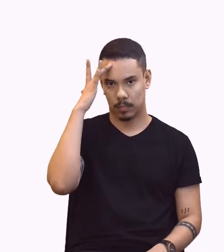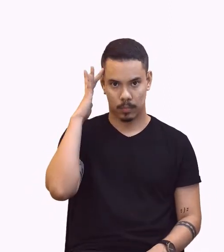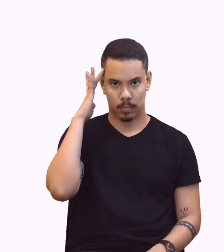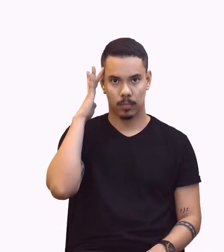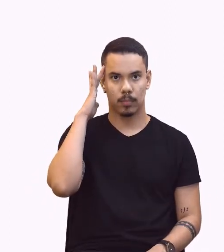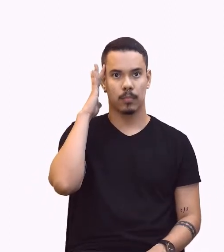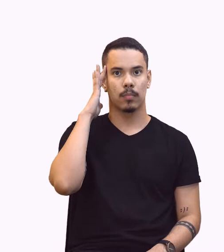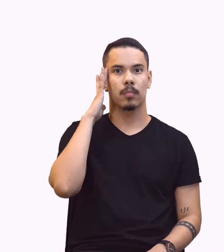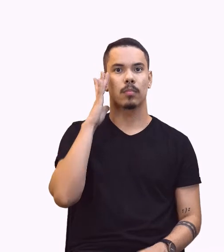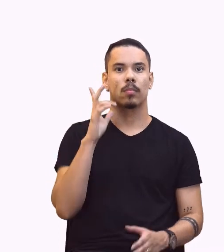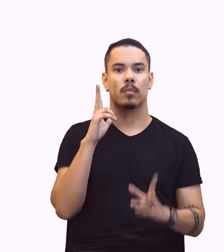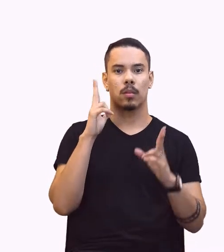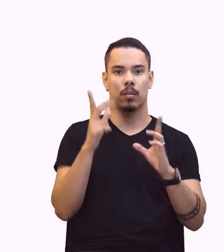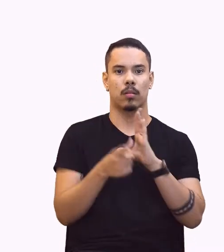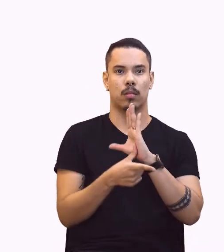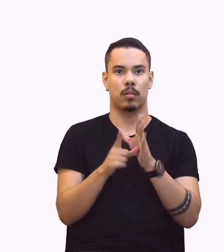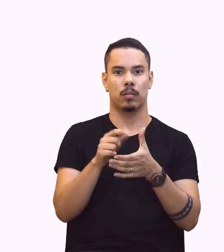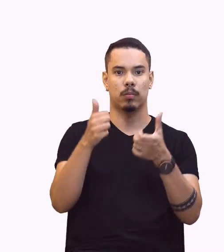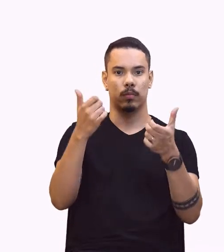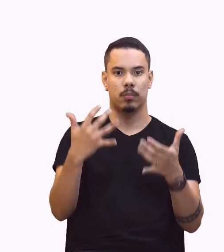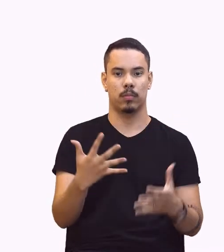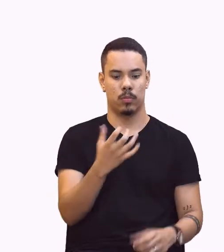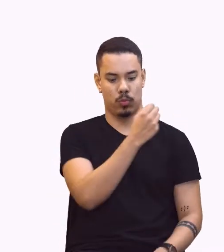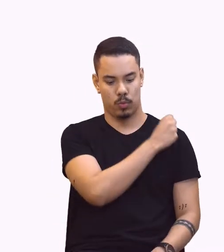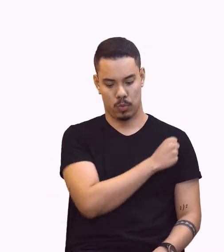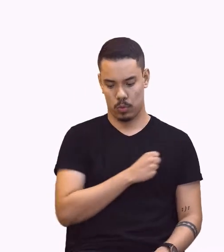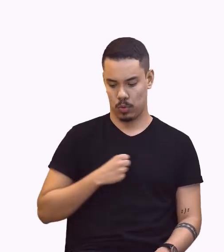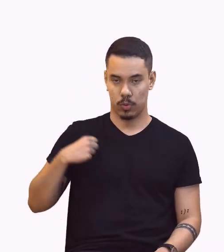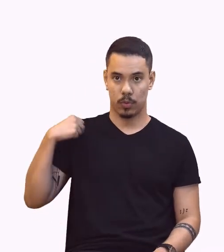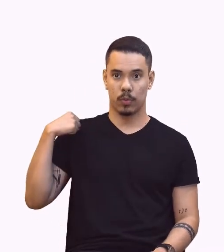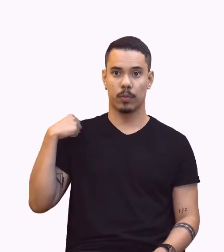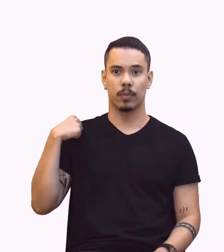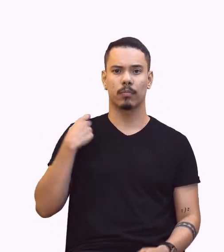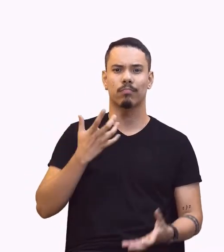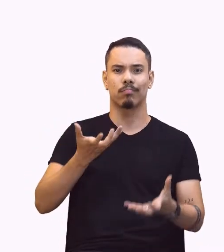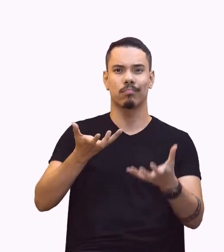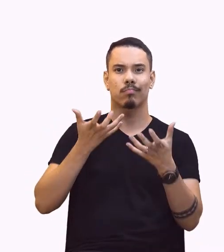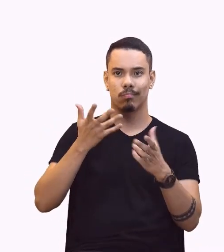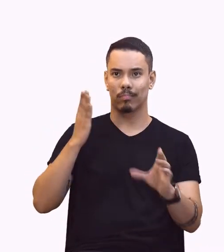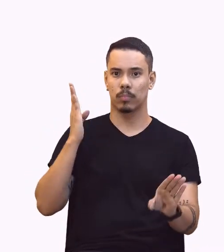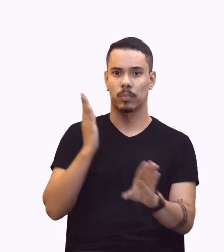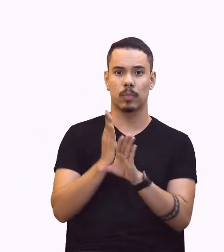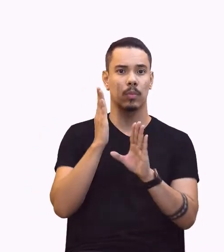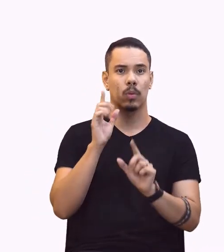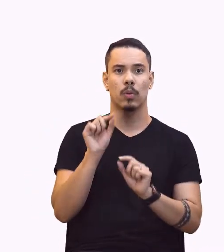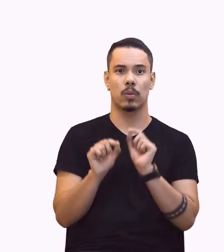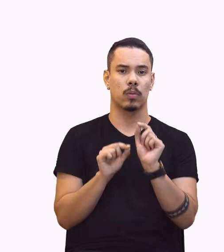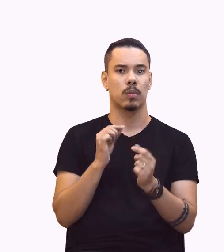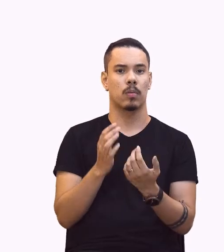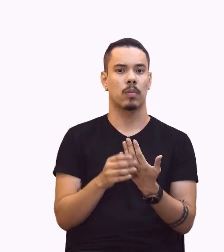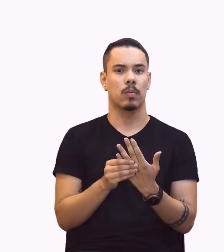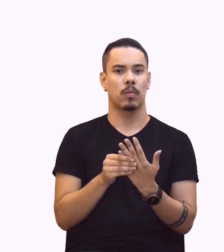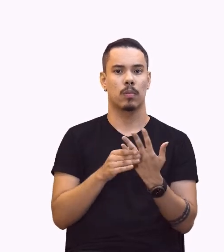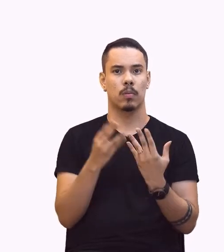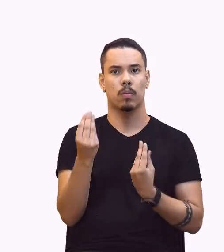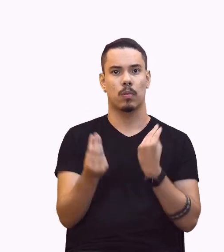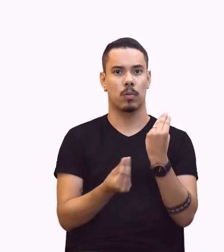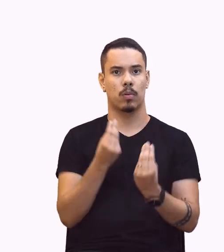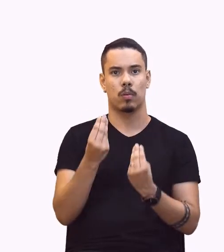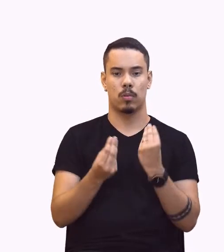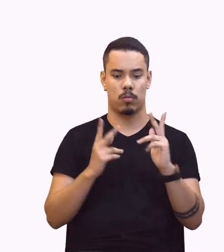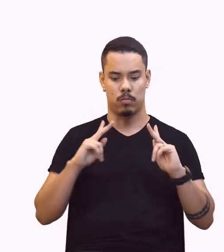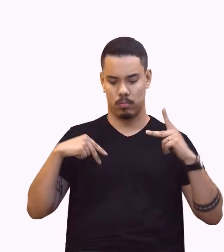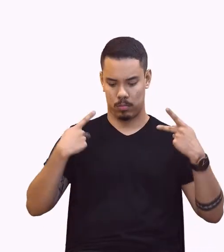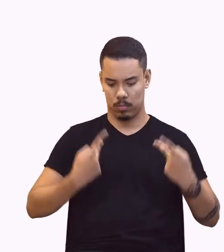vimos lá no filósofo Sócrates, eles queriam descobrir como é que o homem pode viver uma